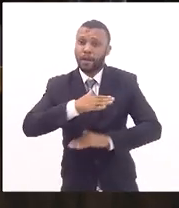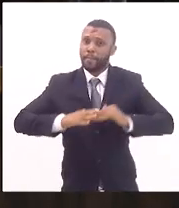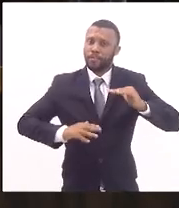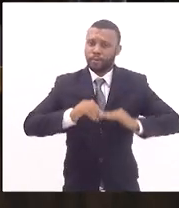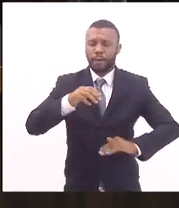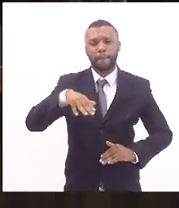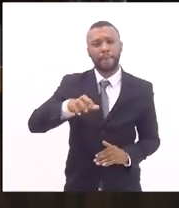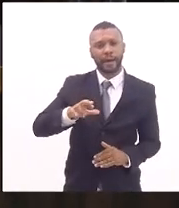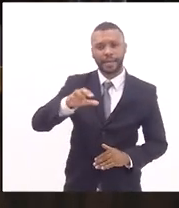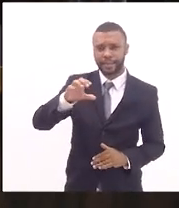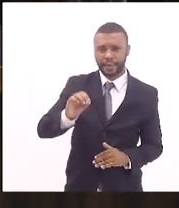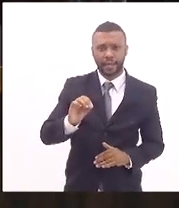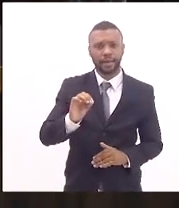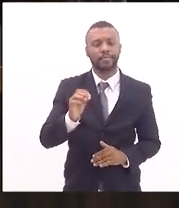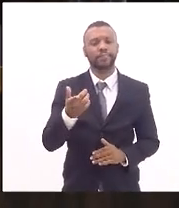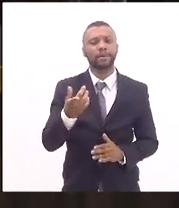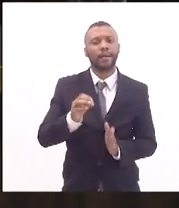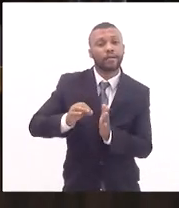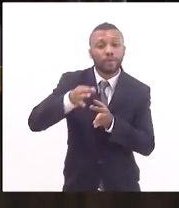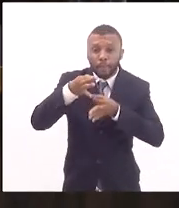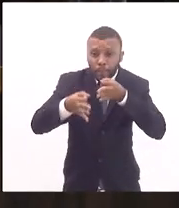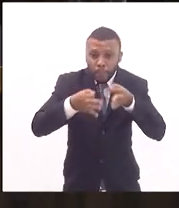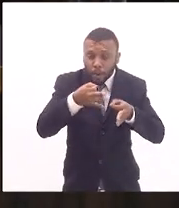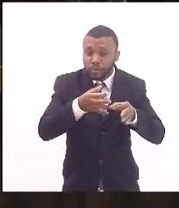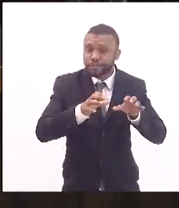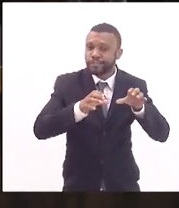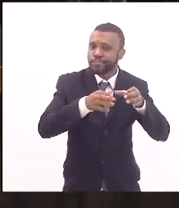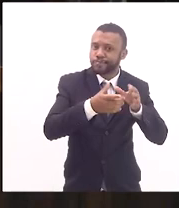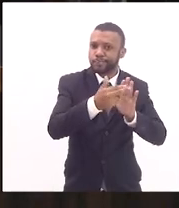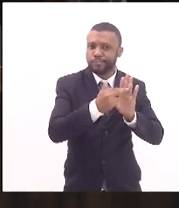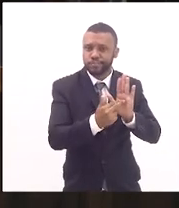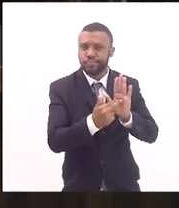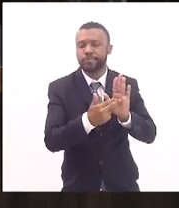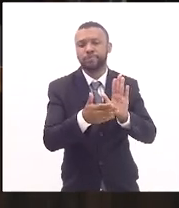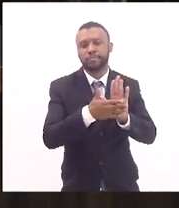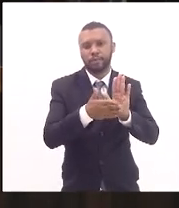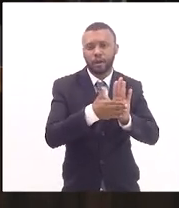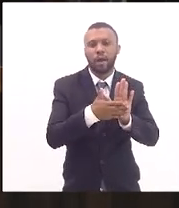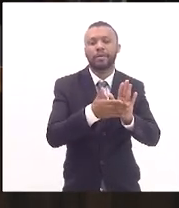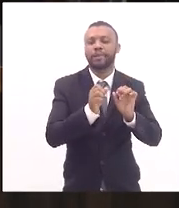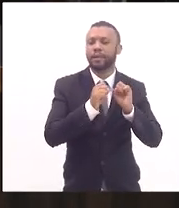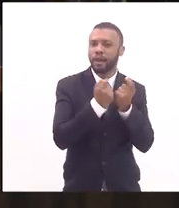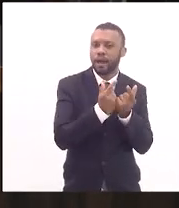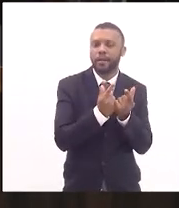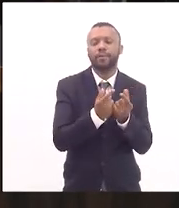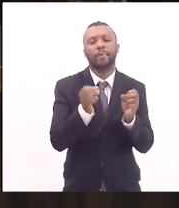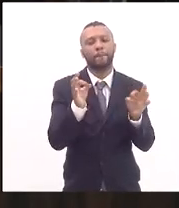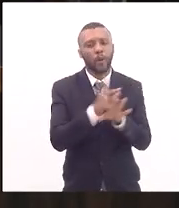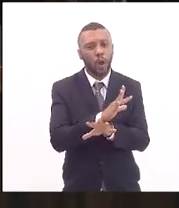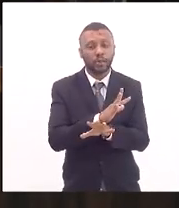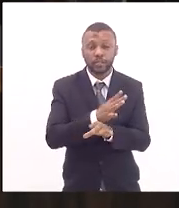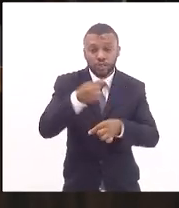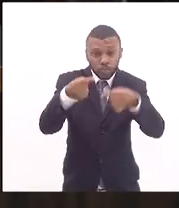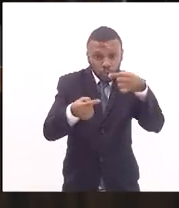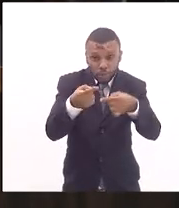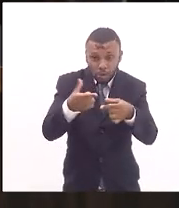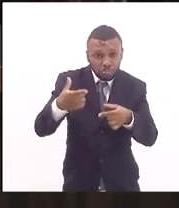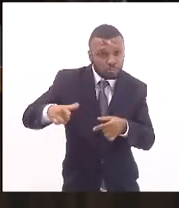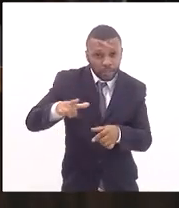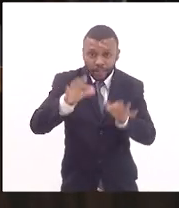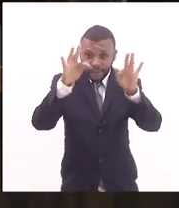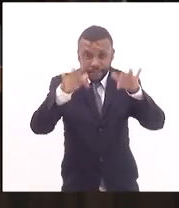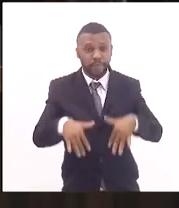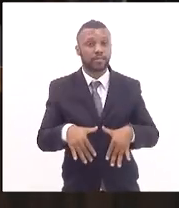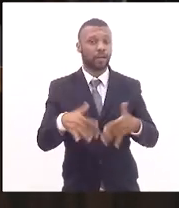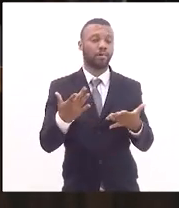Oliveira parecer da comissão de normas internas e proposições externas favorável relator Deputado Chico Machado em discussão não havendo Quem Queira discutir encerrada a